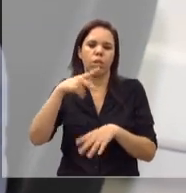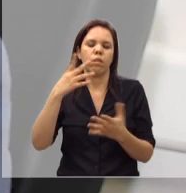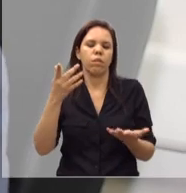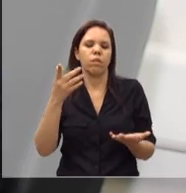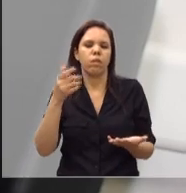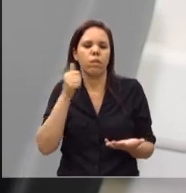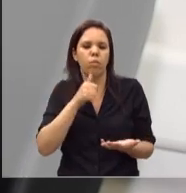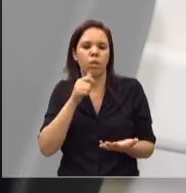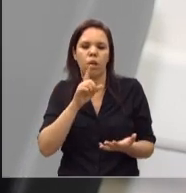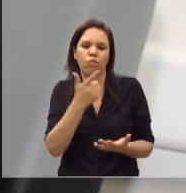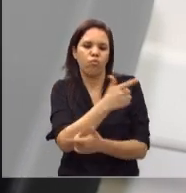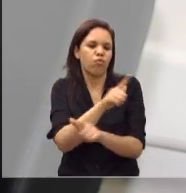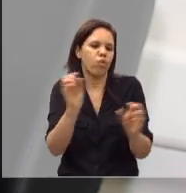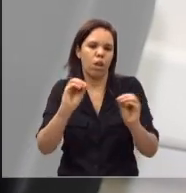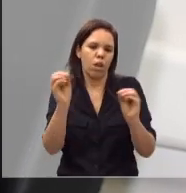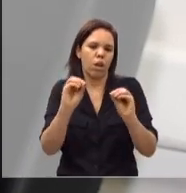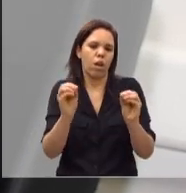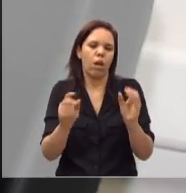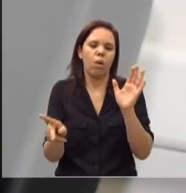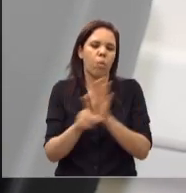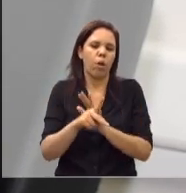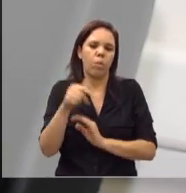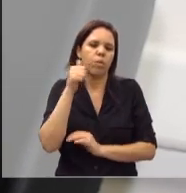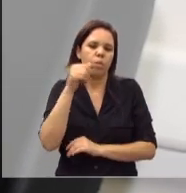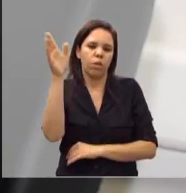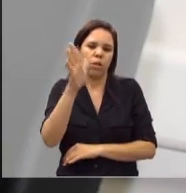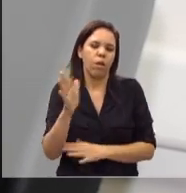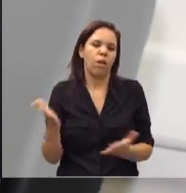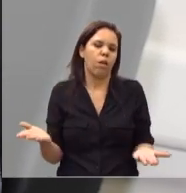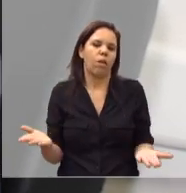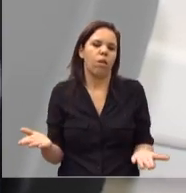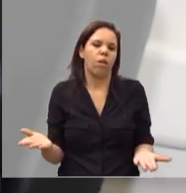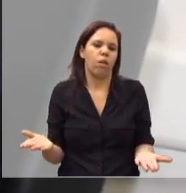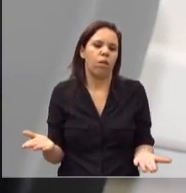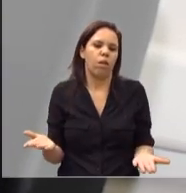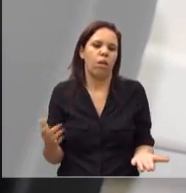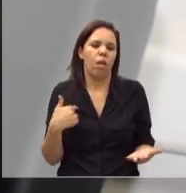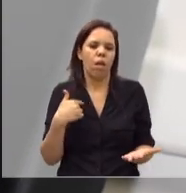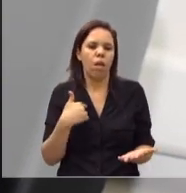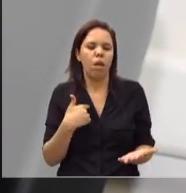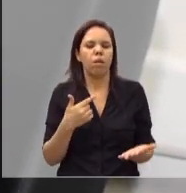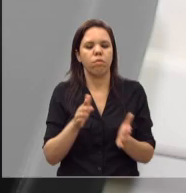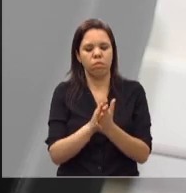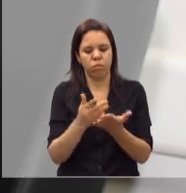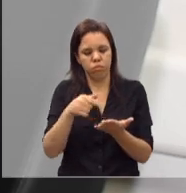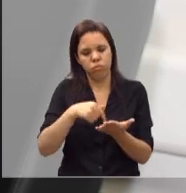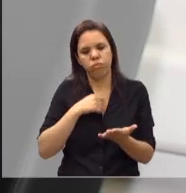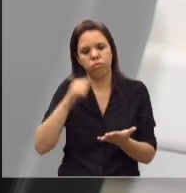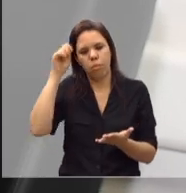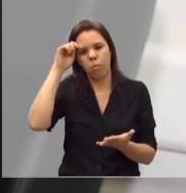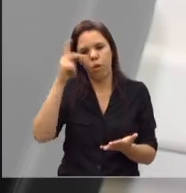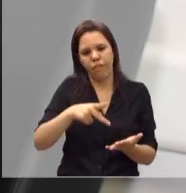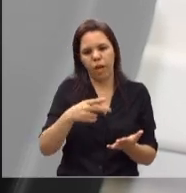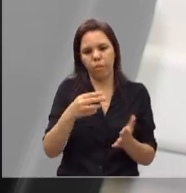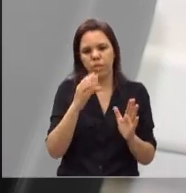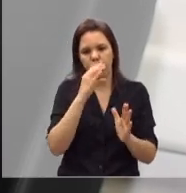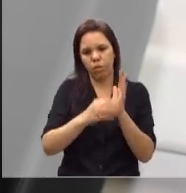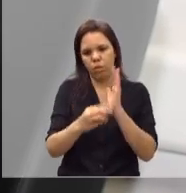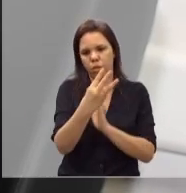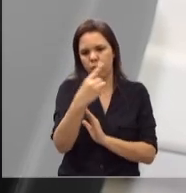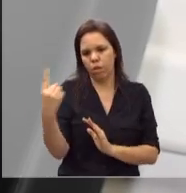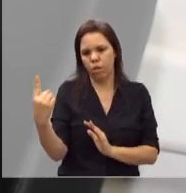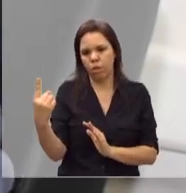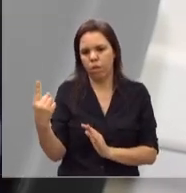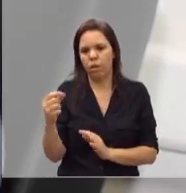não se tinha nenhuma honraria, nem homenagem para dar para a mulher. Eu, baseado no texto bíblico de Provérbios 31, como diz